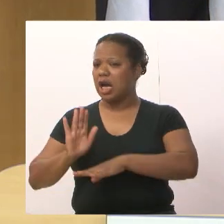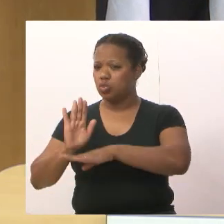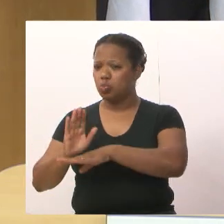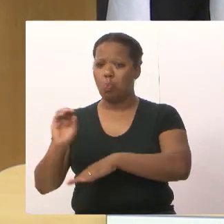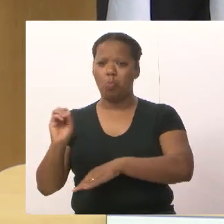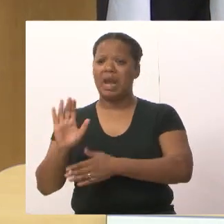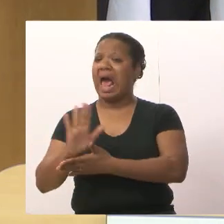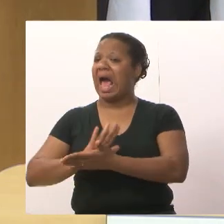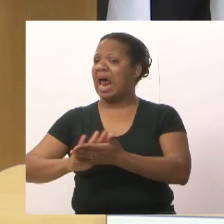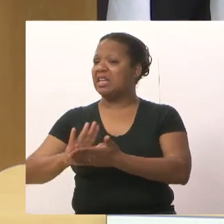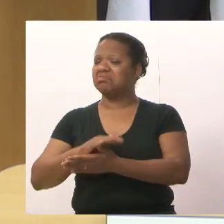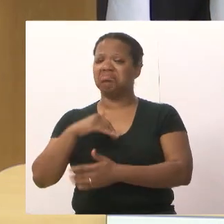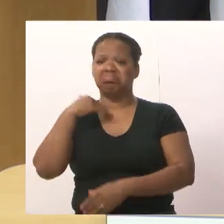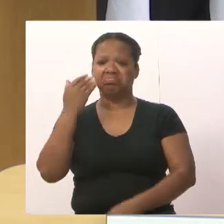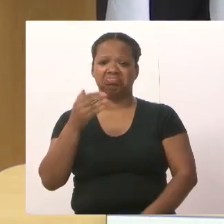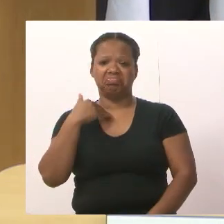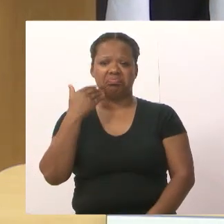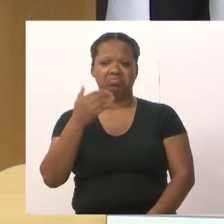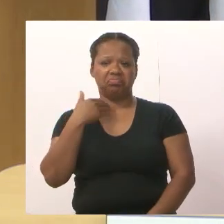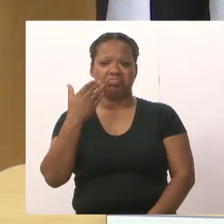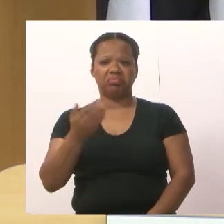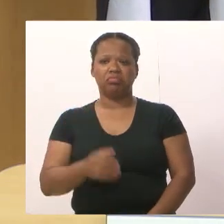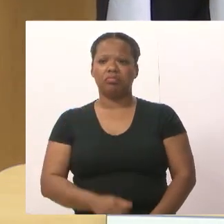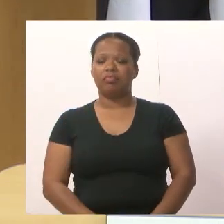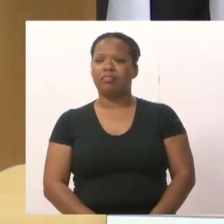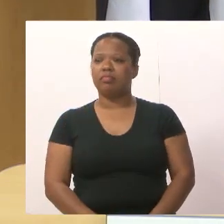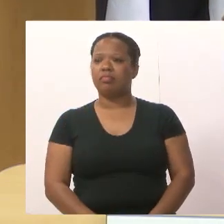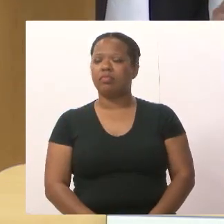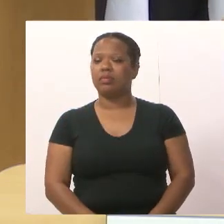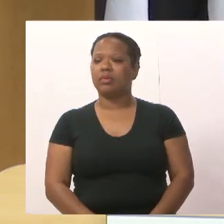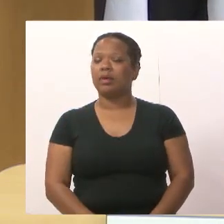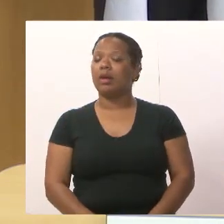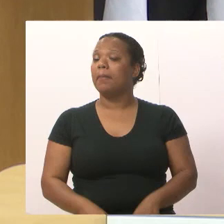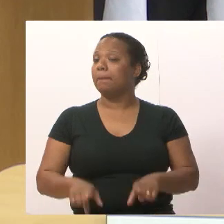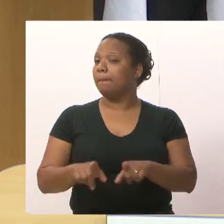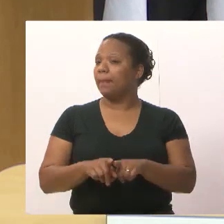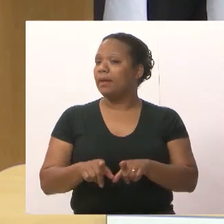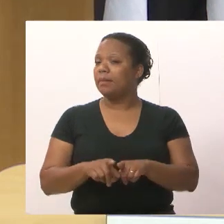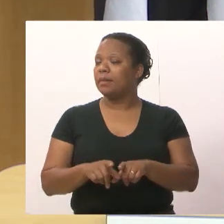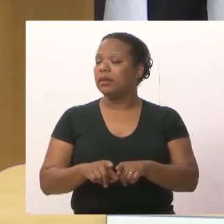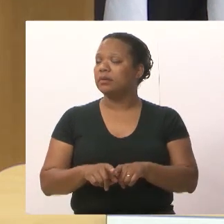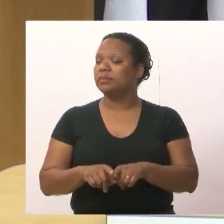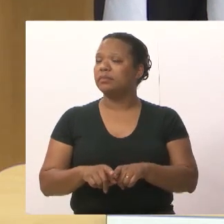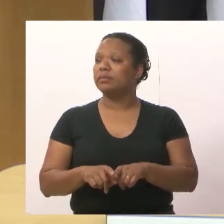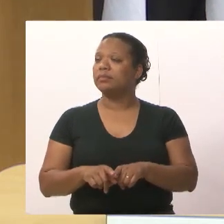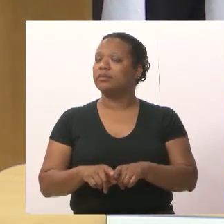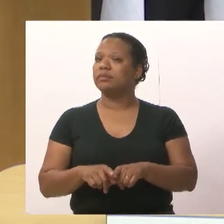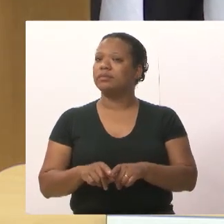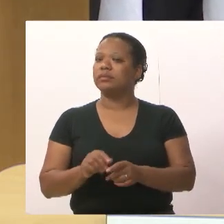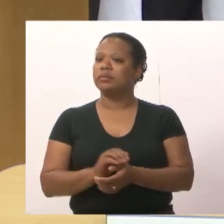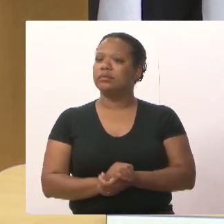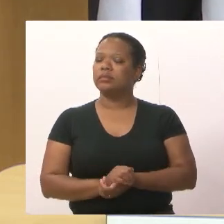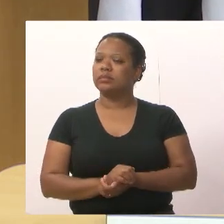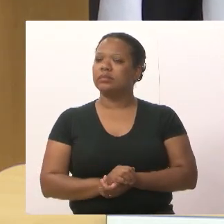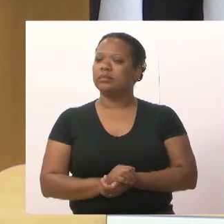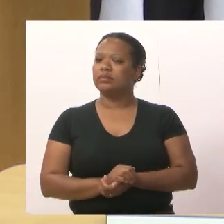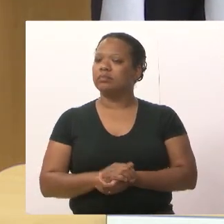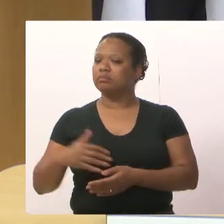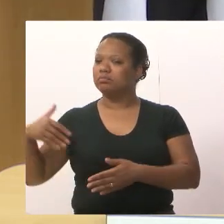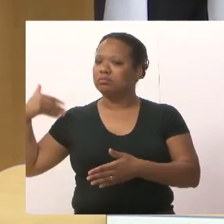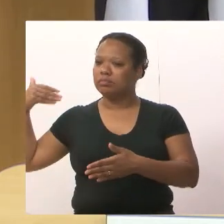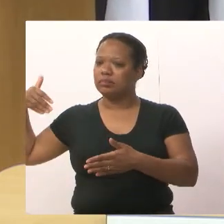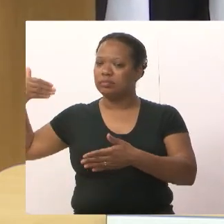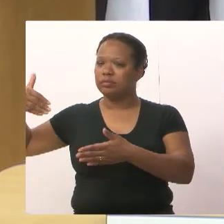suporte, tá? A gente pode pegar também, saindo do passado, vindo um pouco para a era moderna,